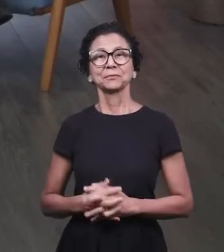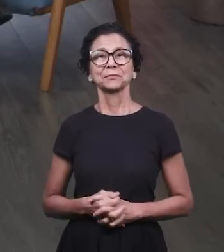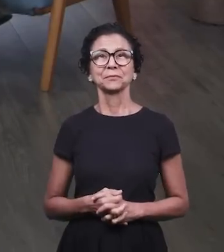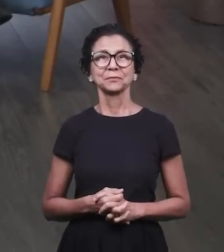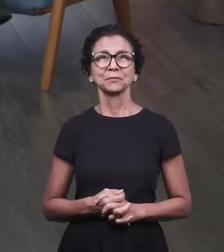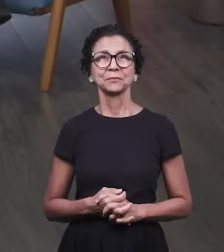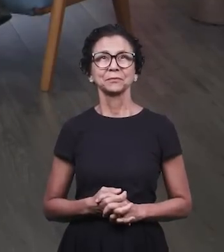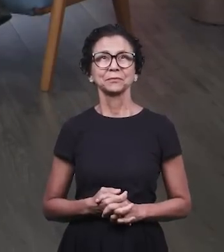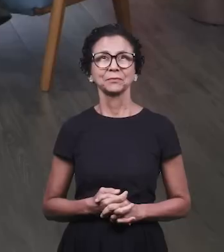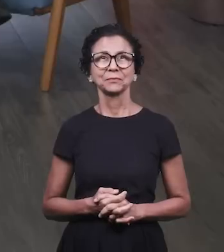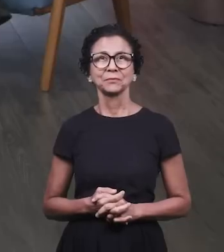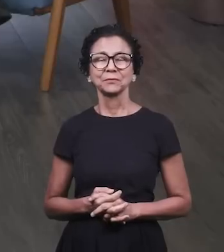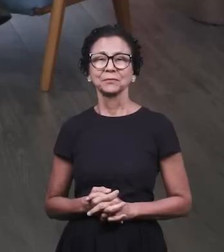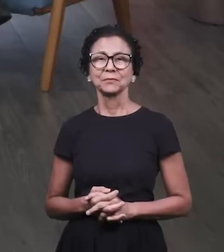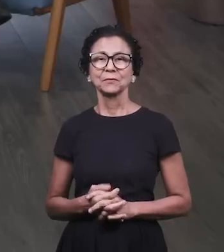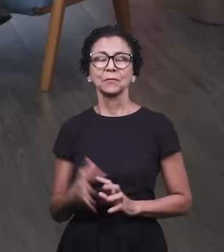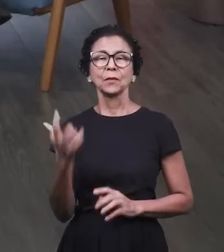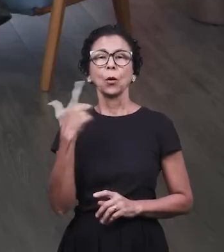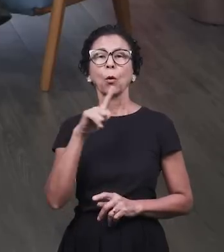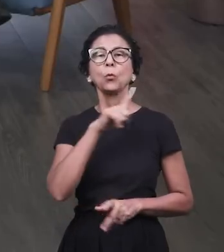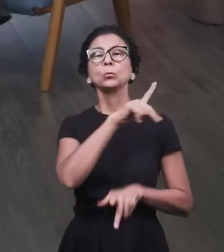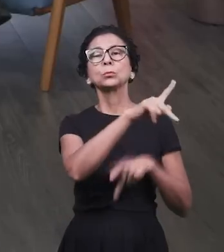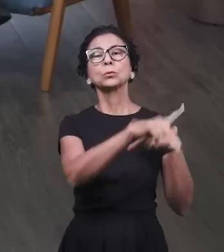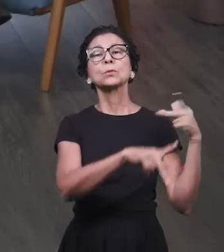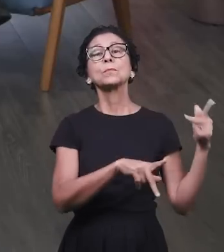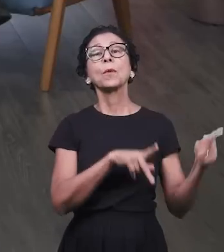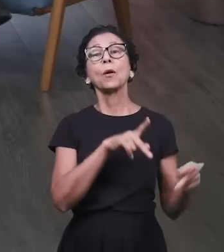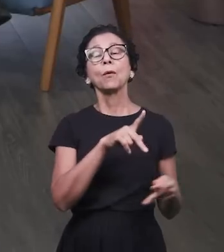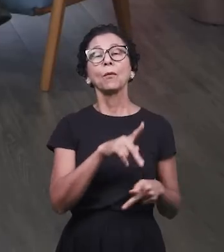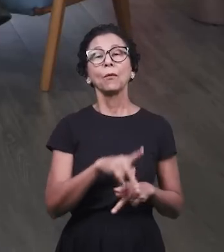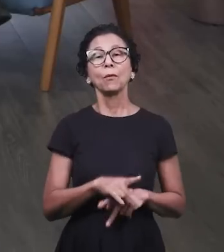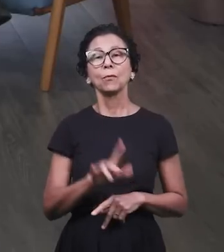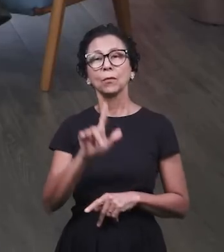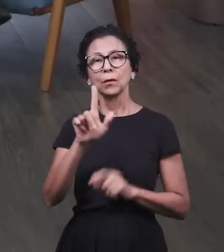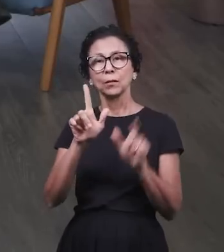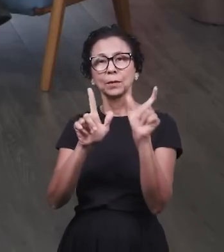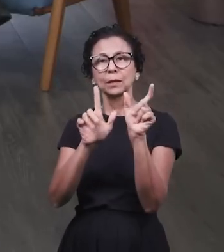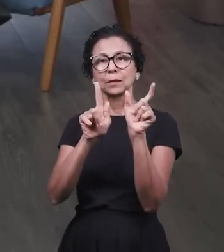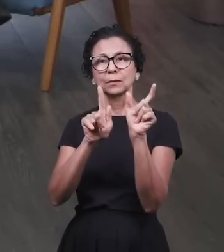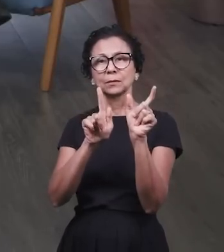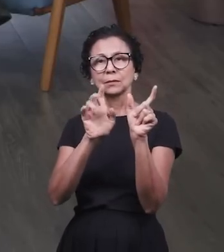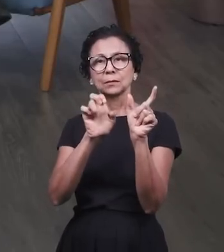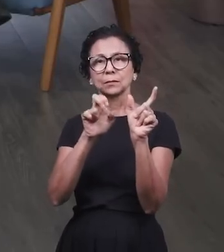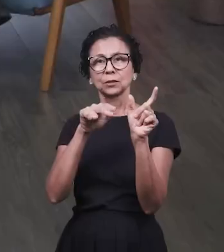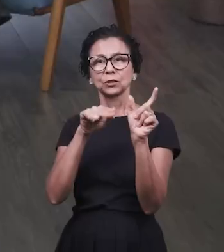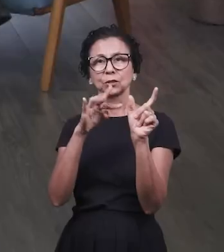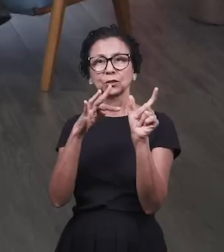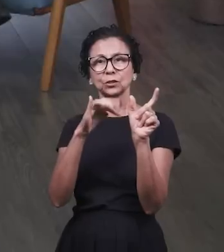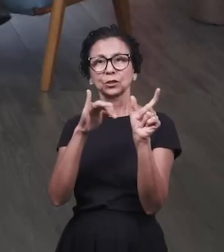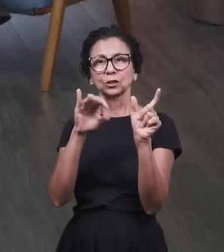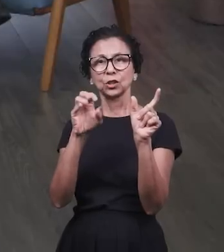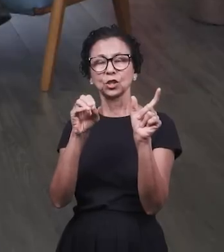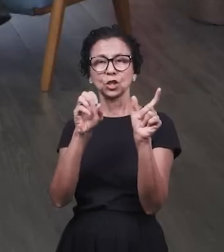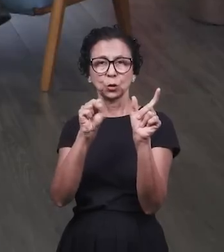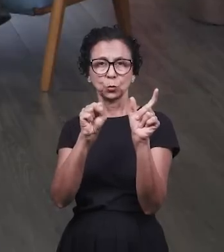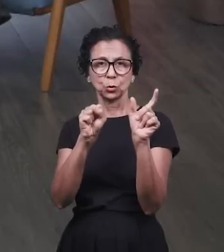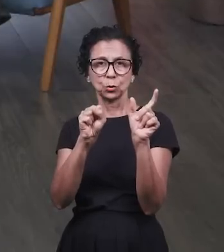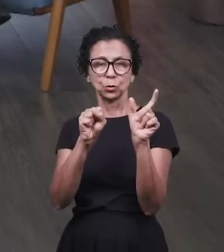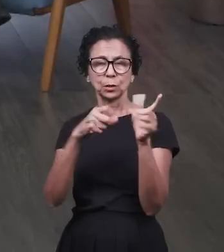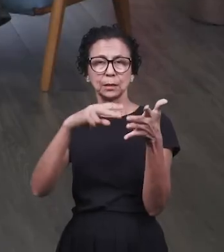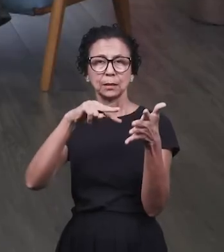Gentios são outras gentes. Outras gentes. É bom explicar essa Né? expressão, né? Pode falar, Daniel. É